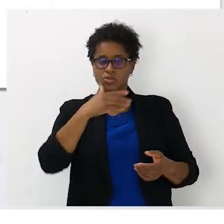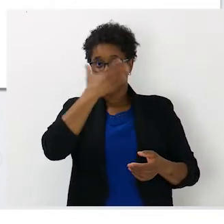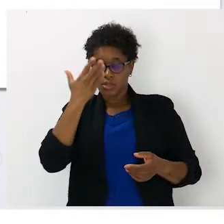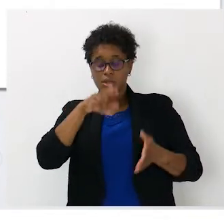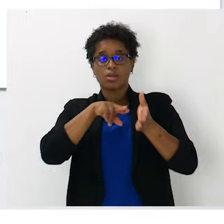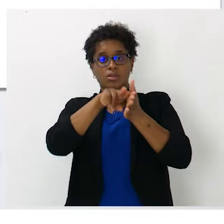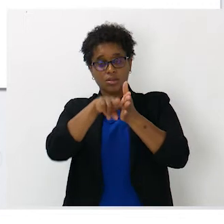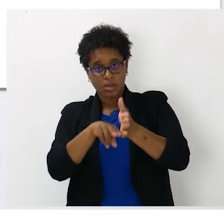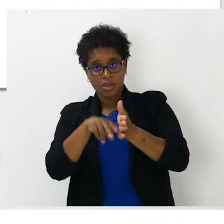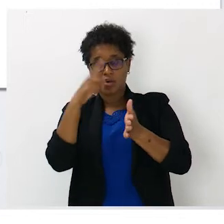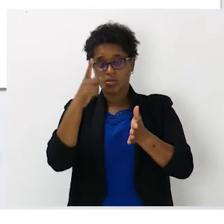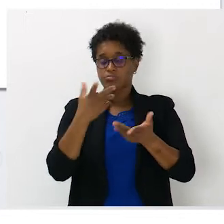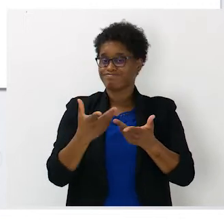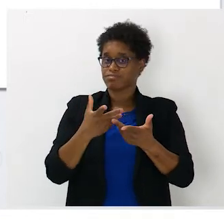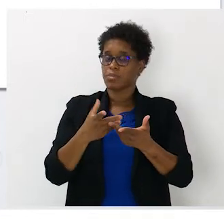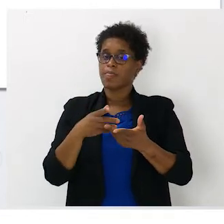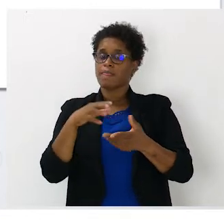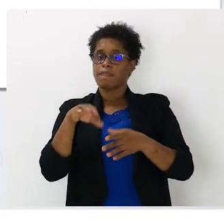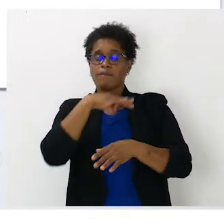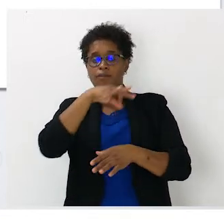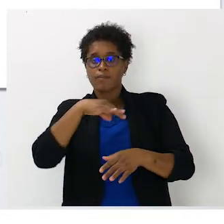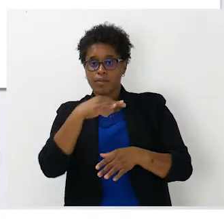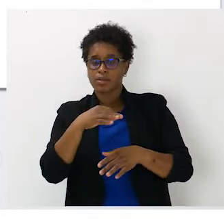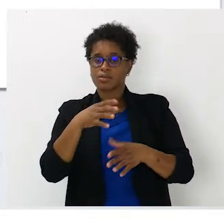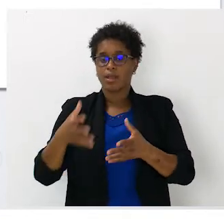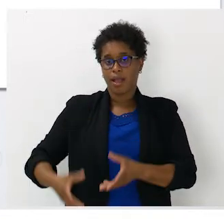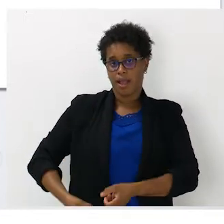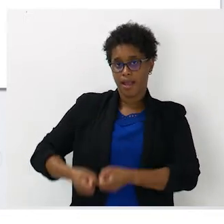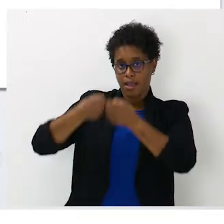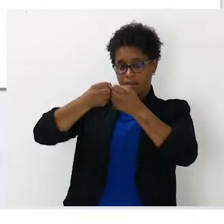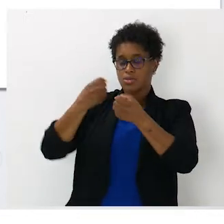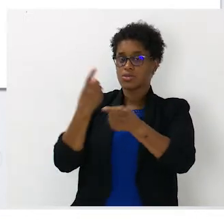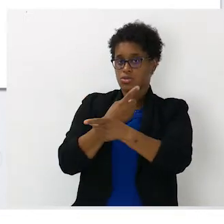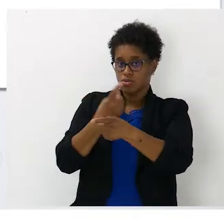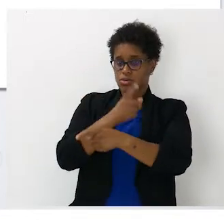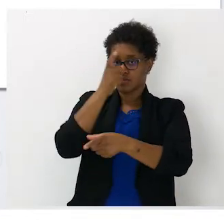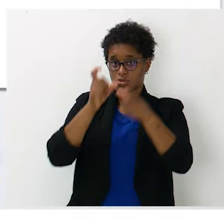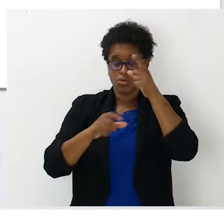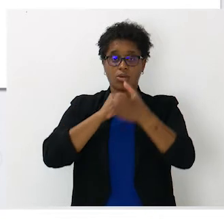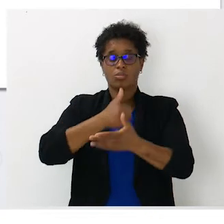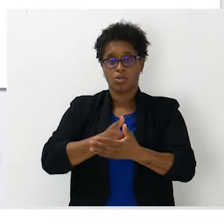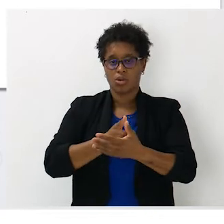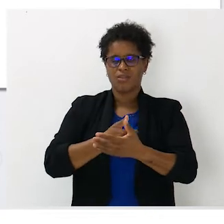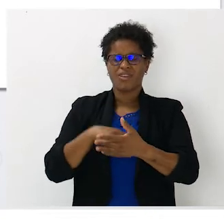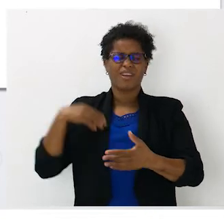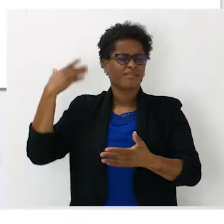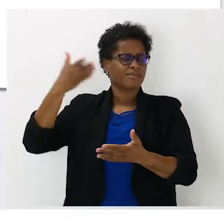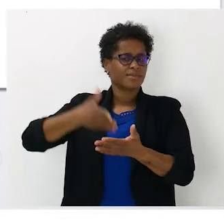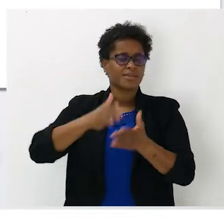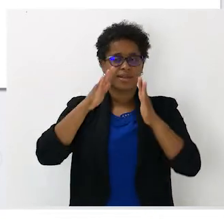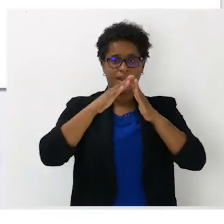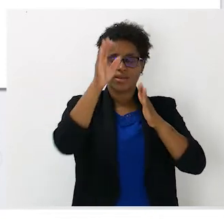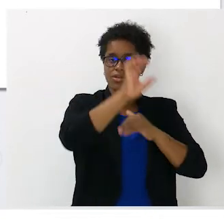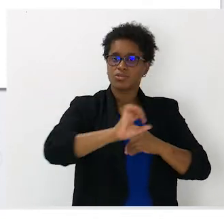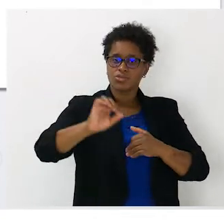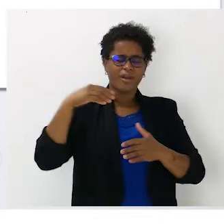de parentes e criados, carregando os bens do morto, vai desde a sua casa